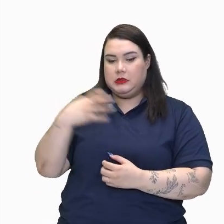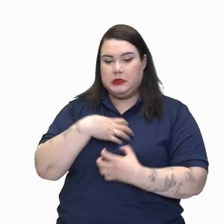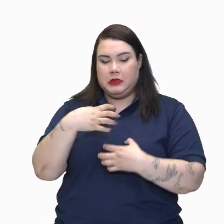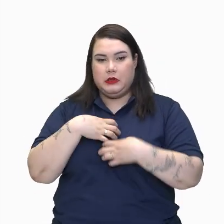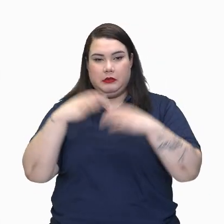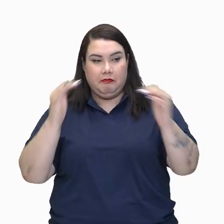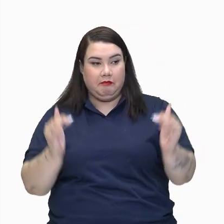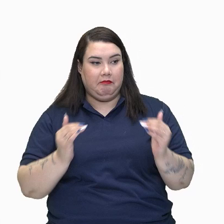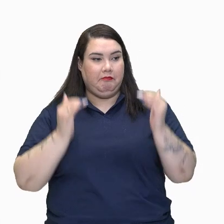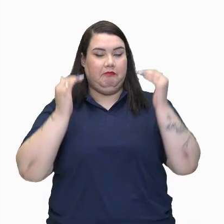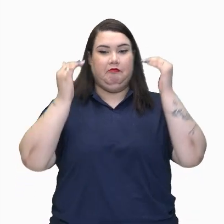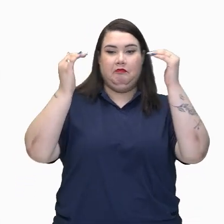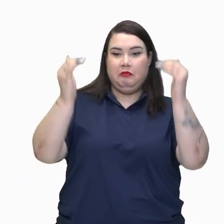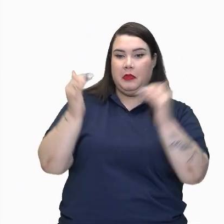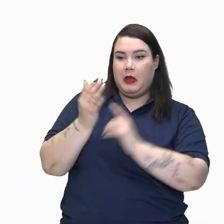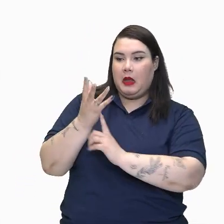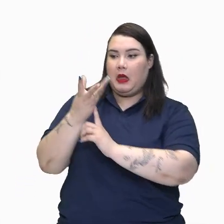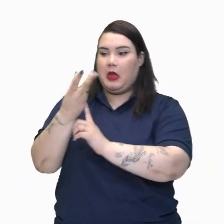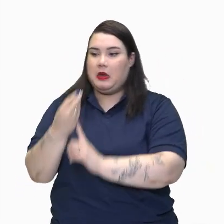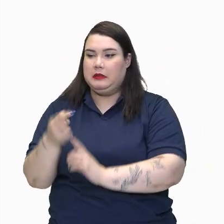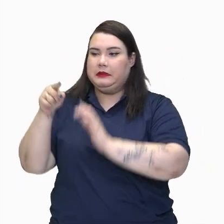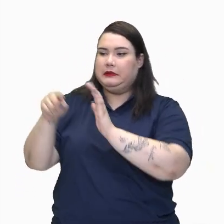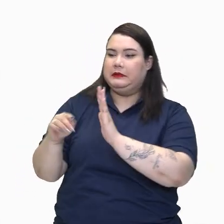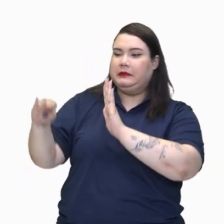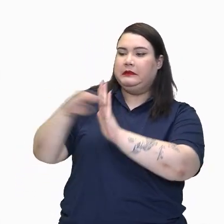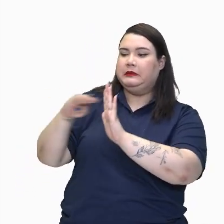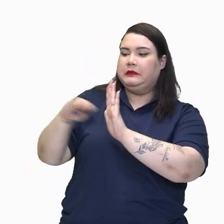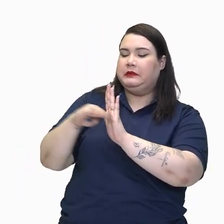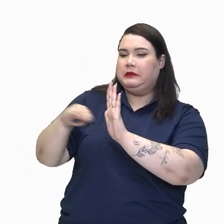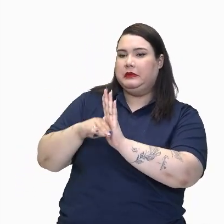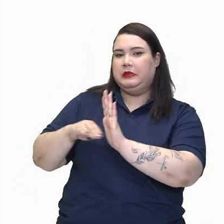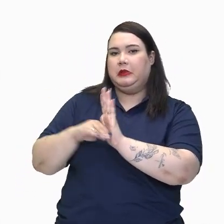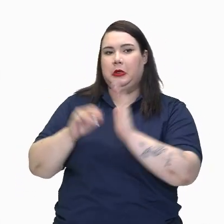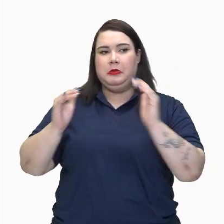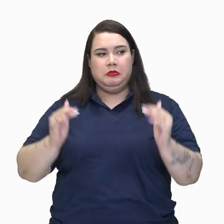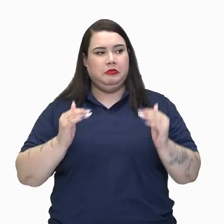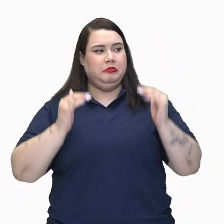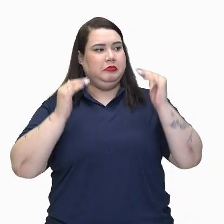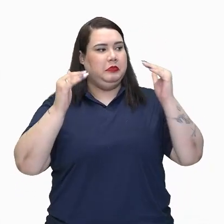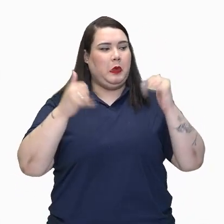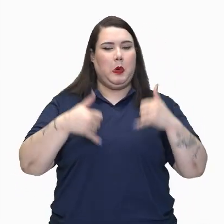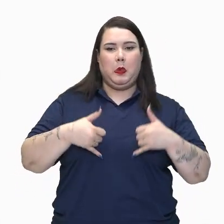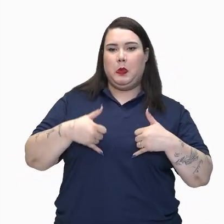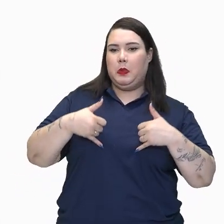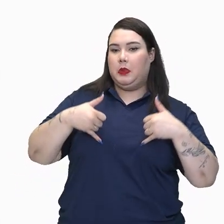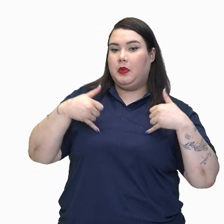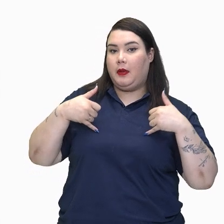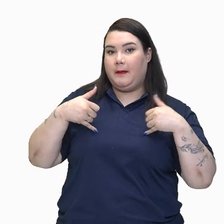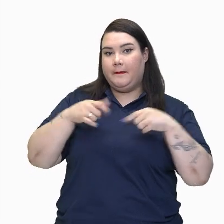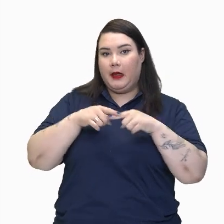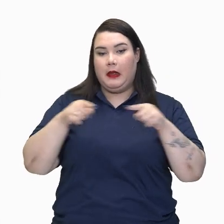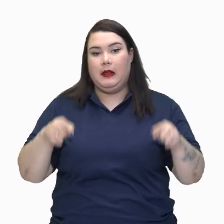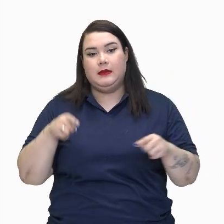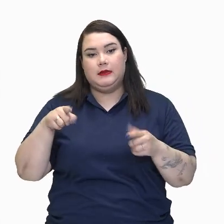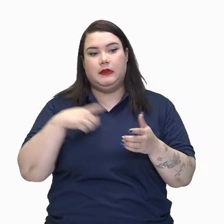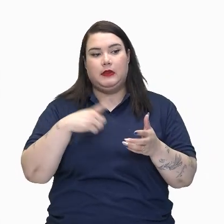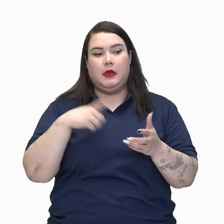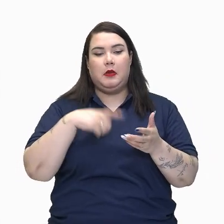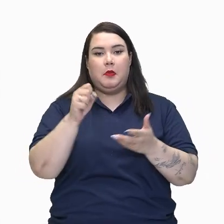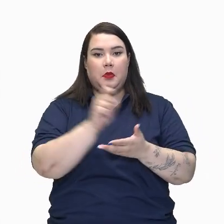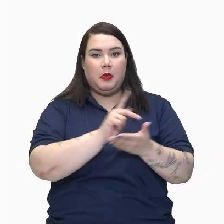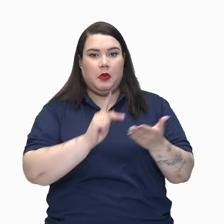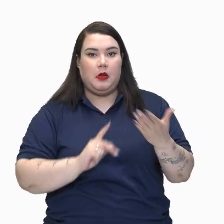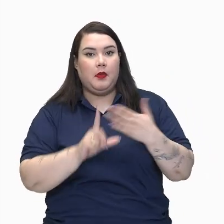que achavam que a arte deveria ser isso ou aquilo, muito mais transcendental, e nós temos esses poetas,